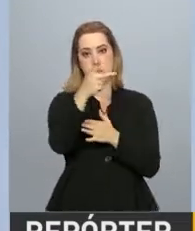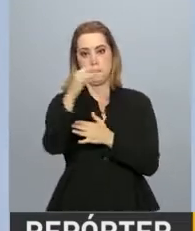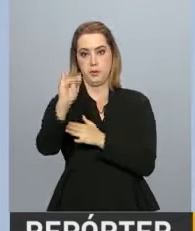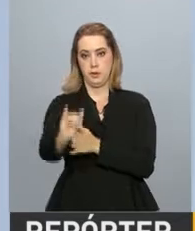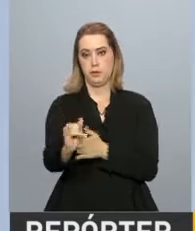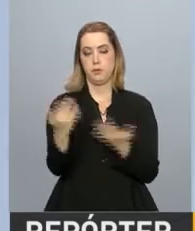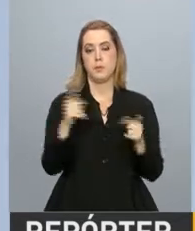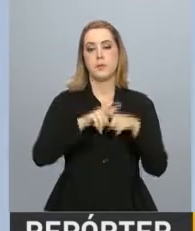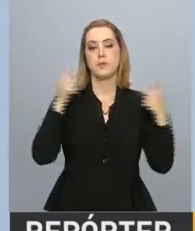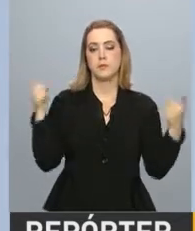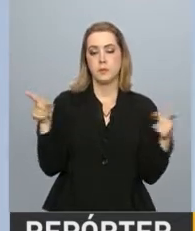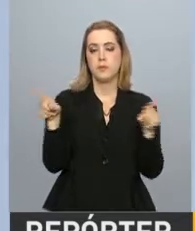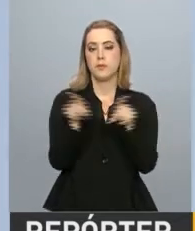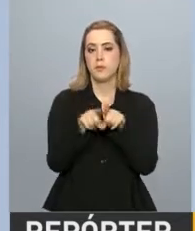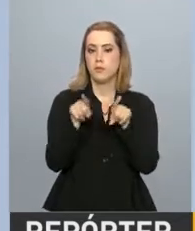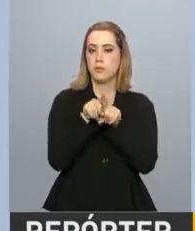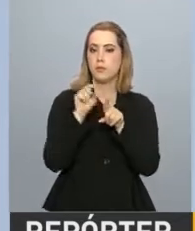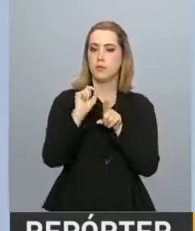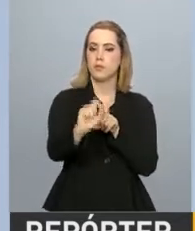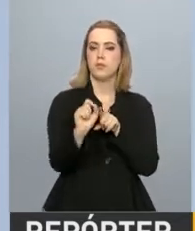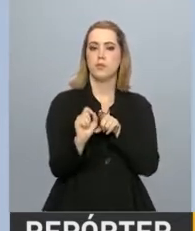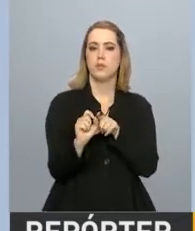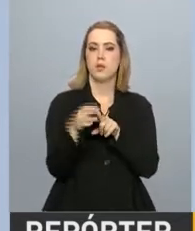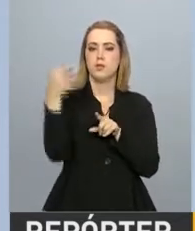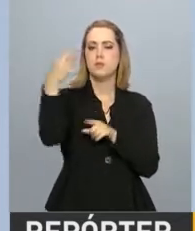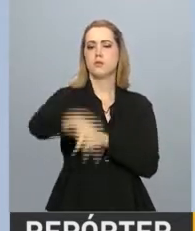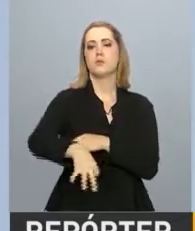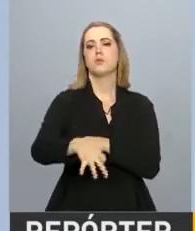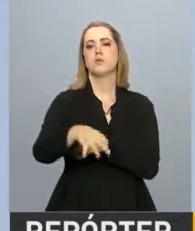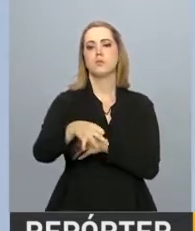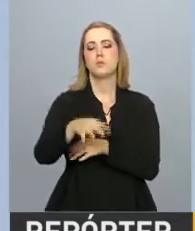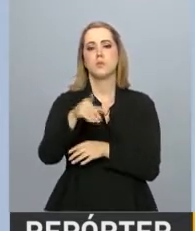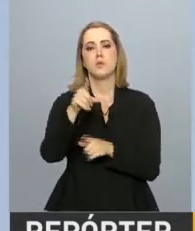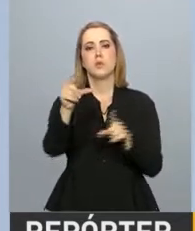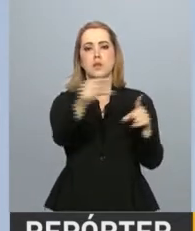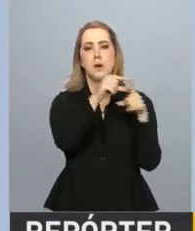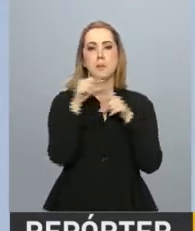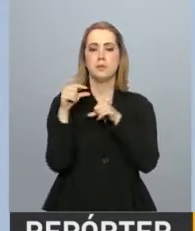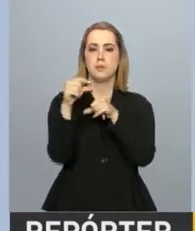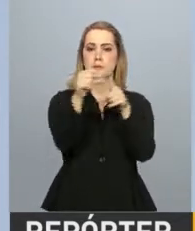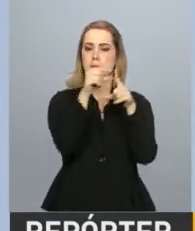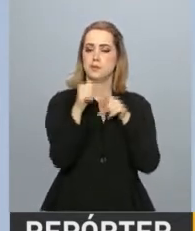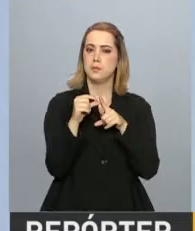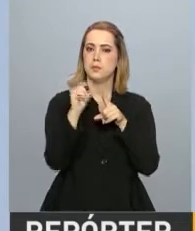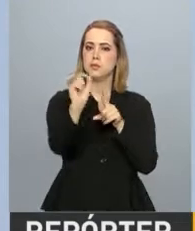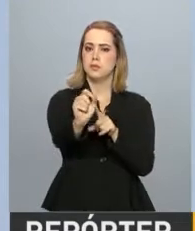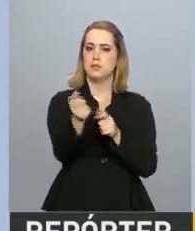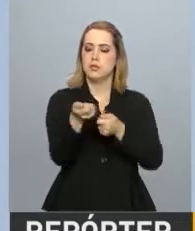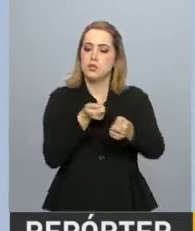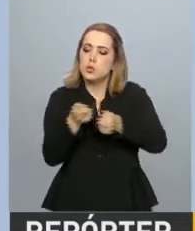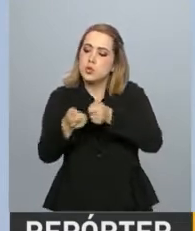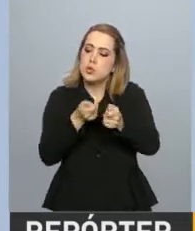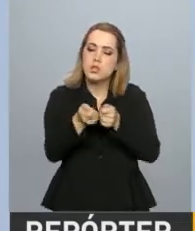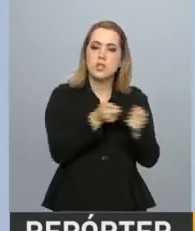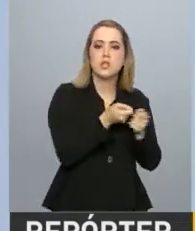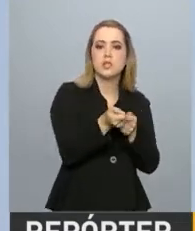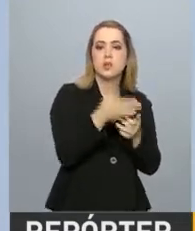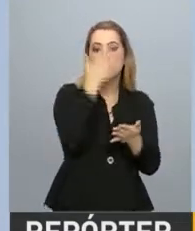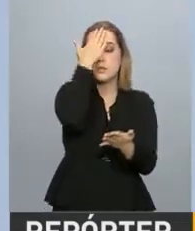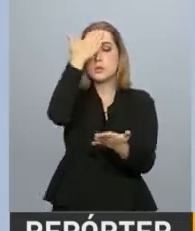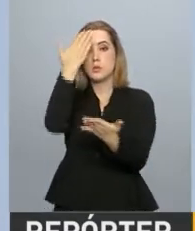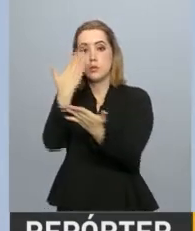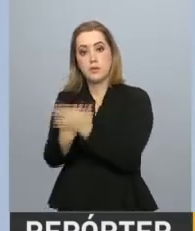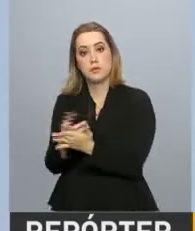mas também a certeza, a palavra de que o ambiente regulatório, o ambiente de